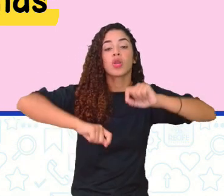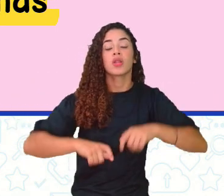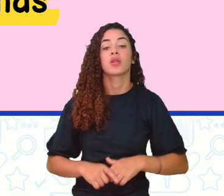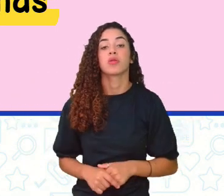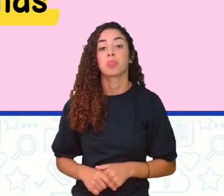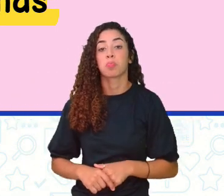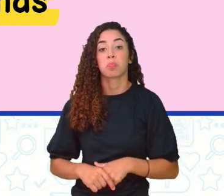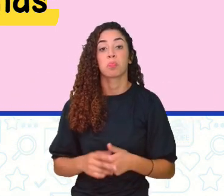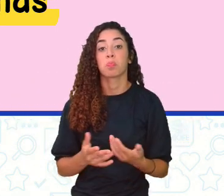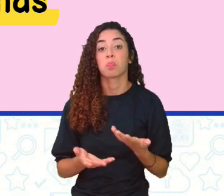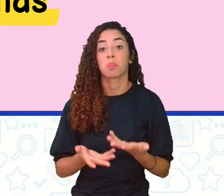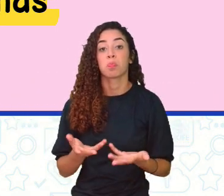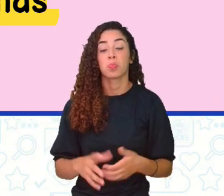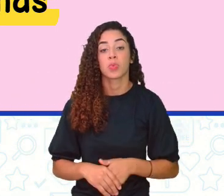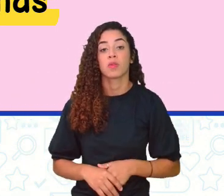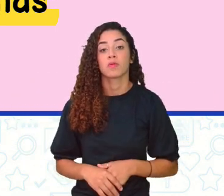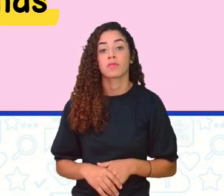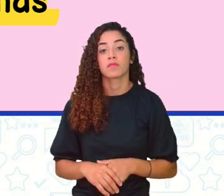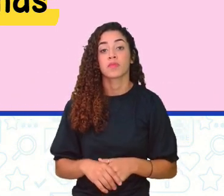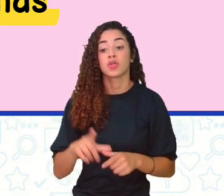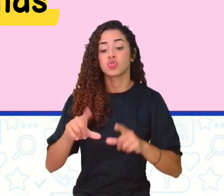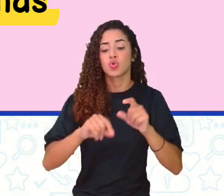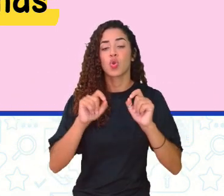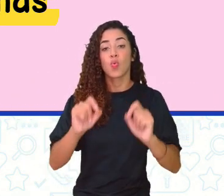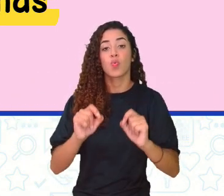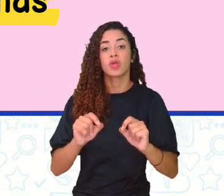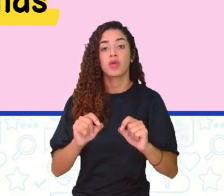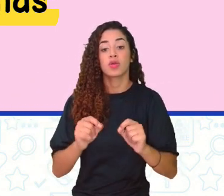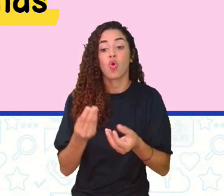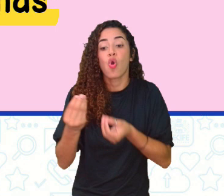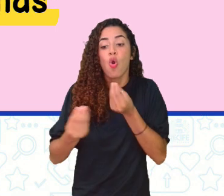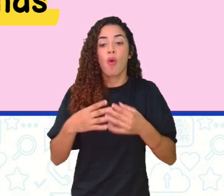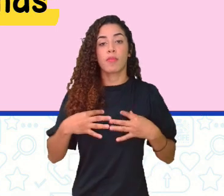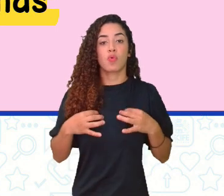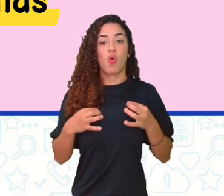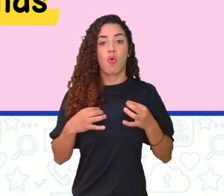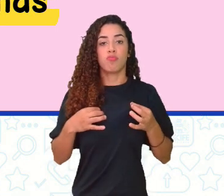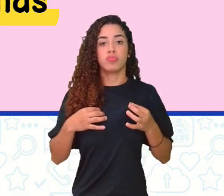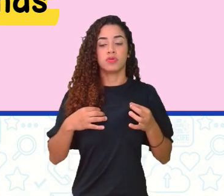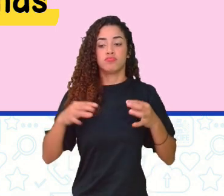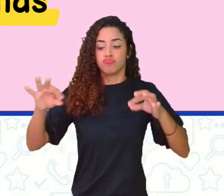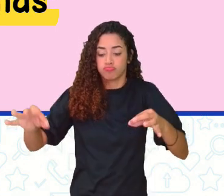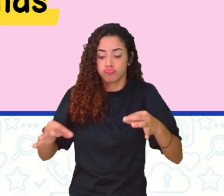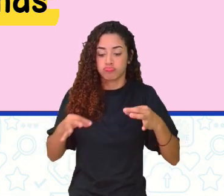Tá aí no problema. Escolher como ele vai se vestir, tá?